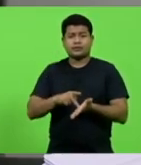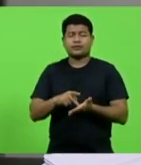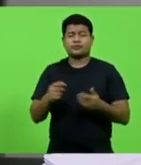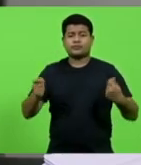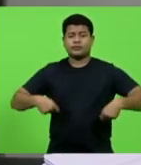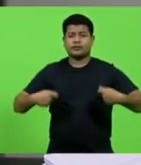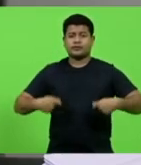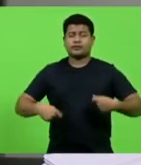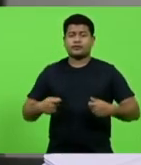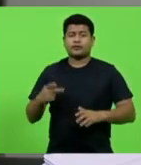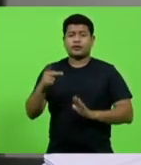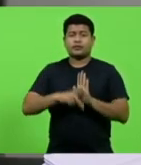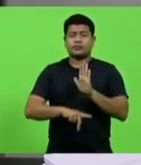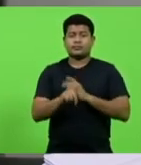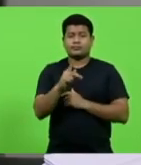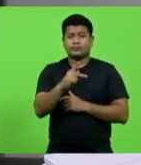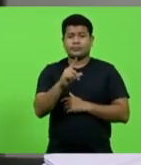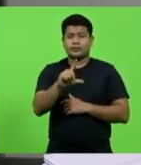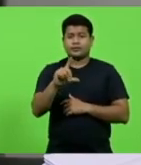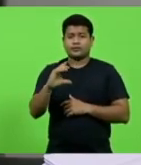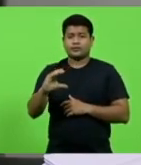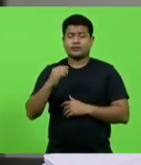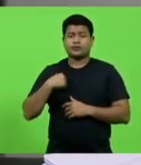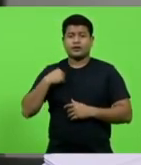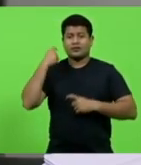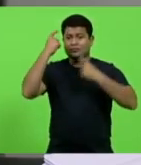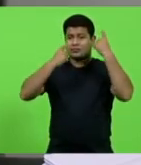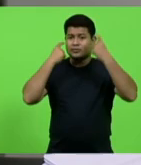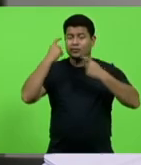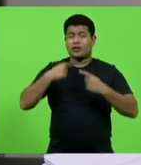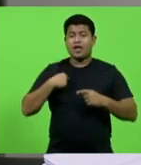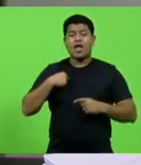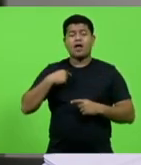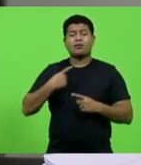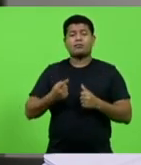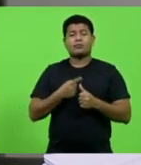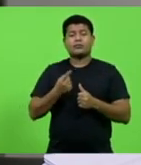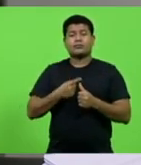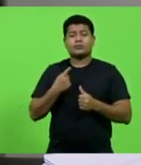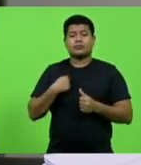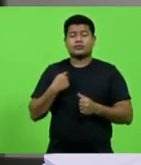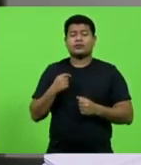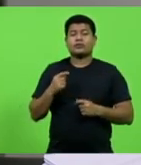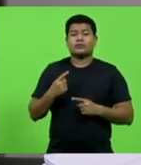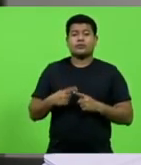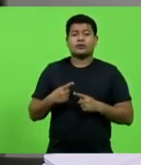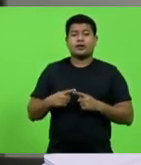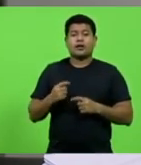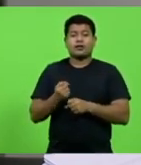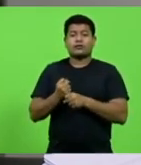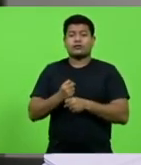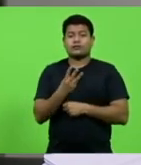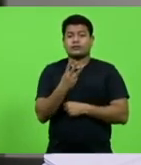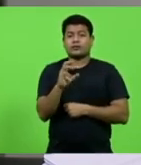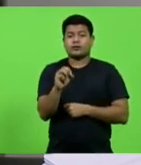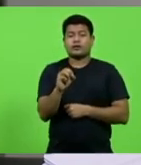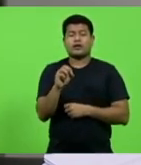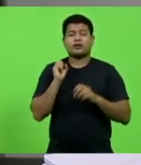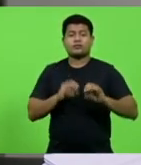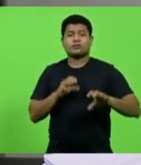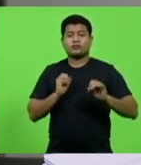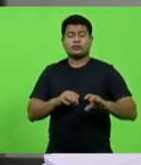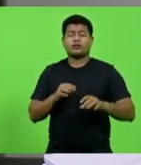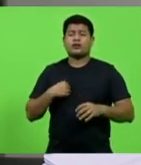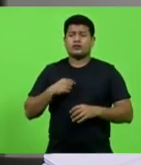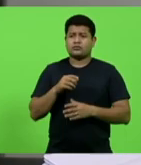complementar. Eu fiquei muito preocupada com esse PL, primeiro porque eu estou há 30 anos na educação, e quem lida com a educação sabe que